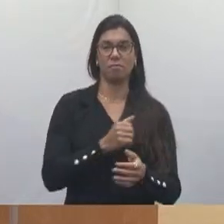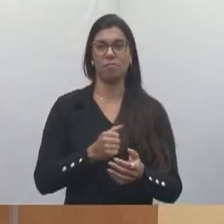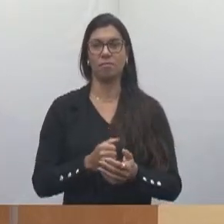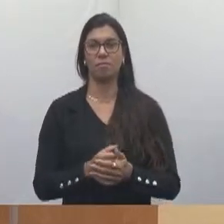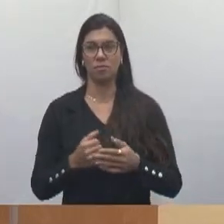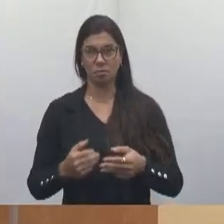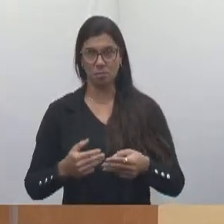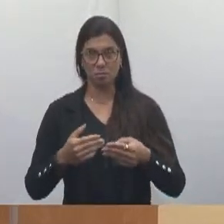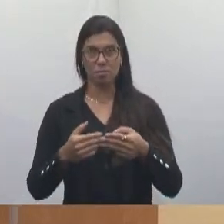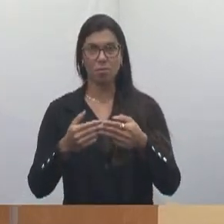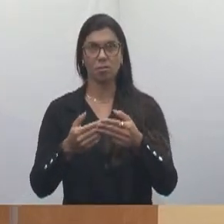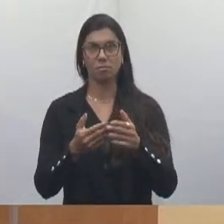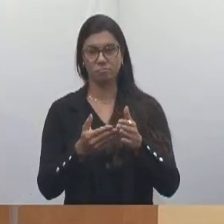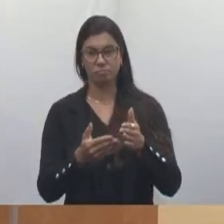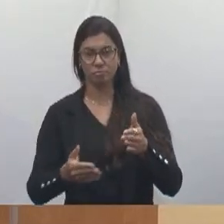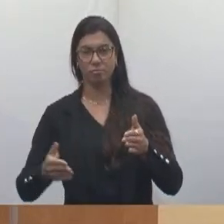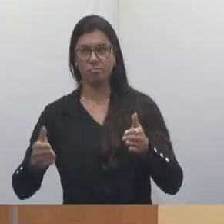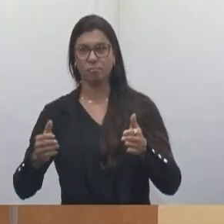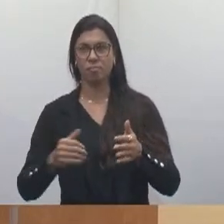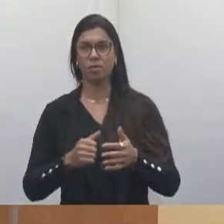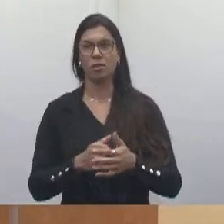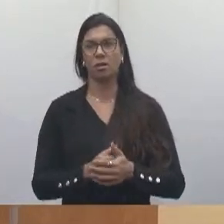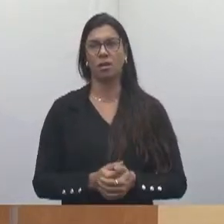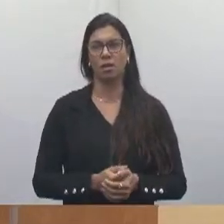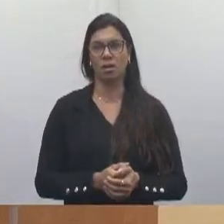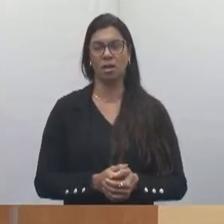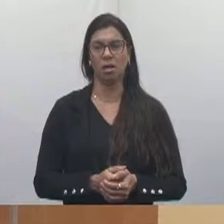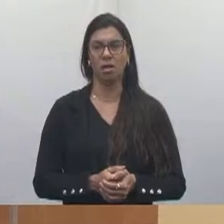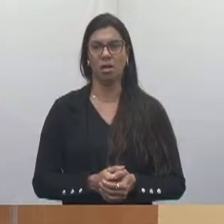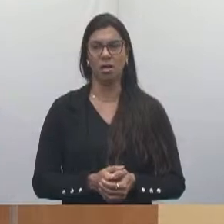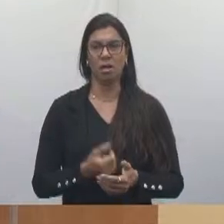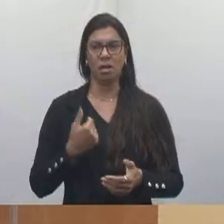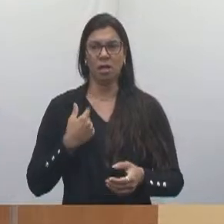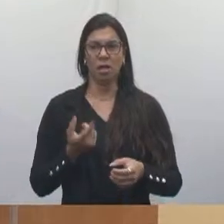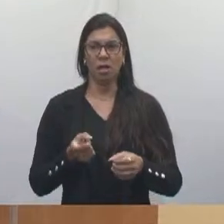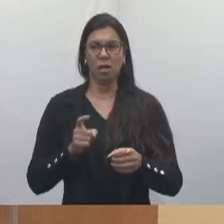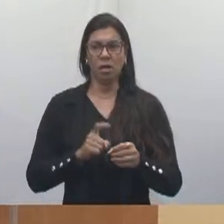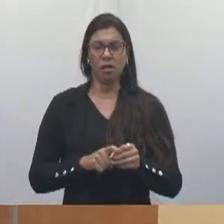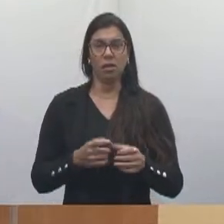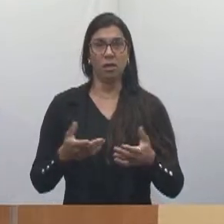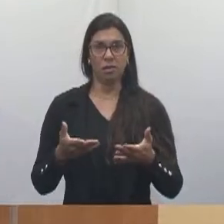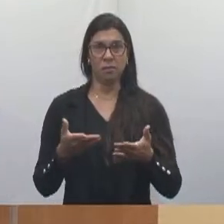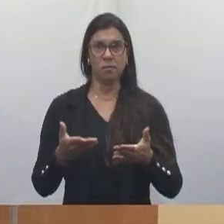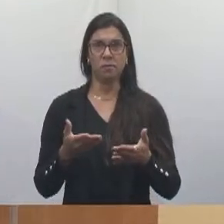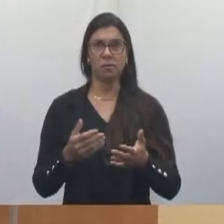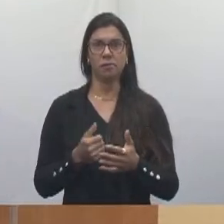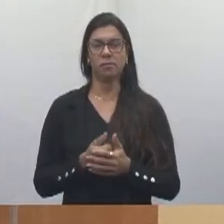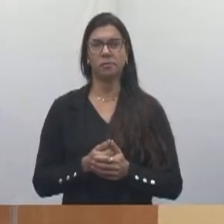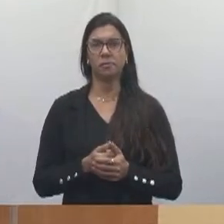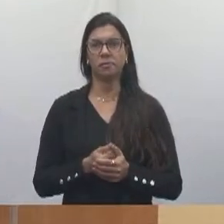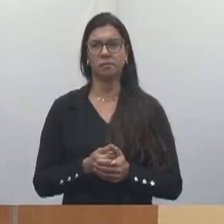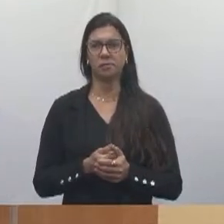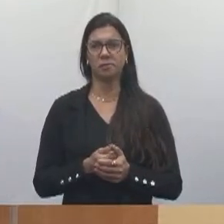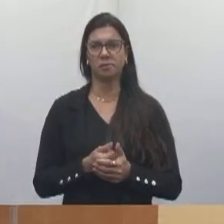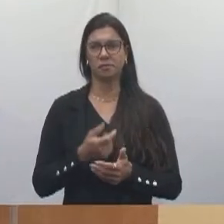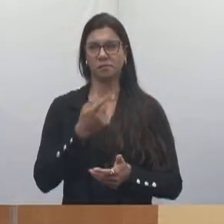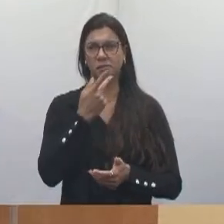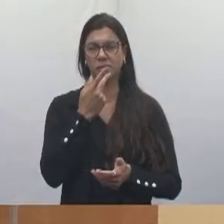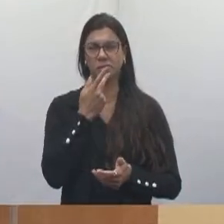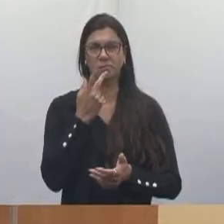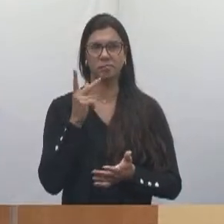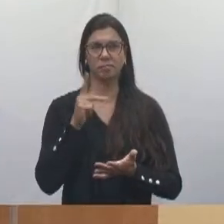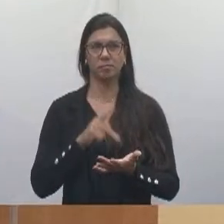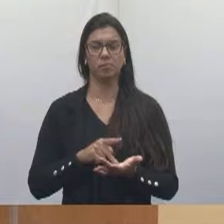passei nessa casa, e depois eu fiquei 3 eleições e voltei às 4 agora. Eu estou falando a